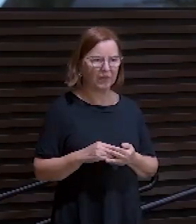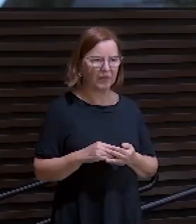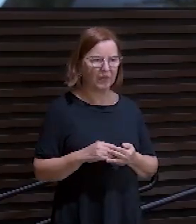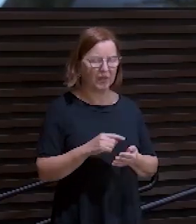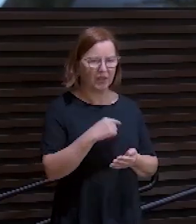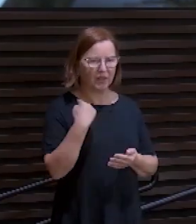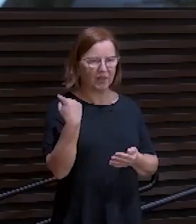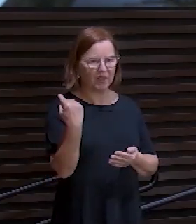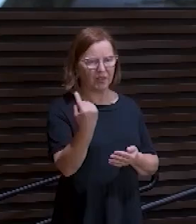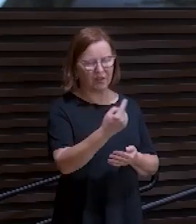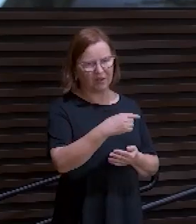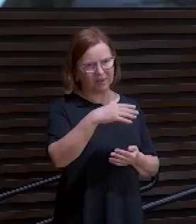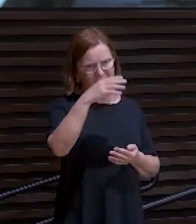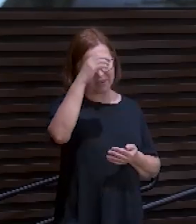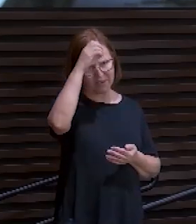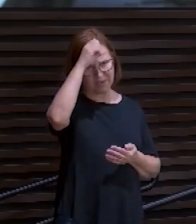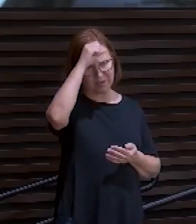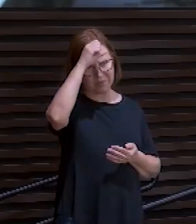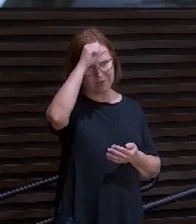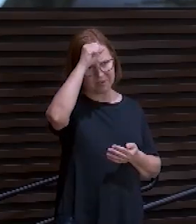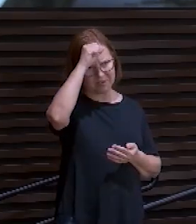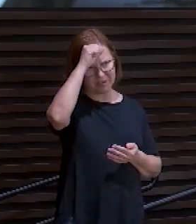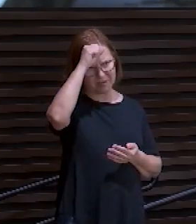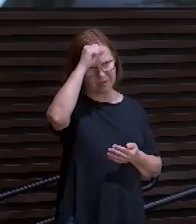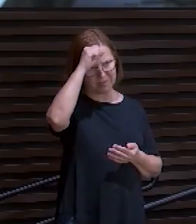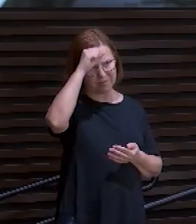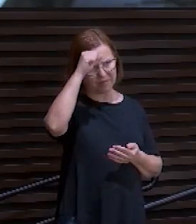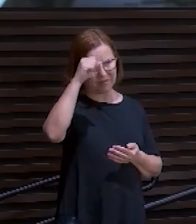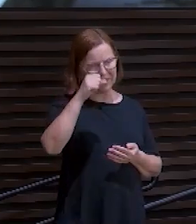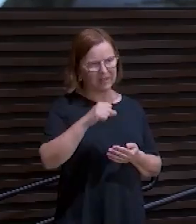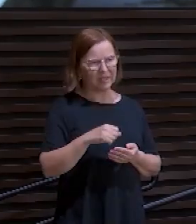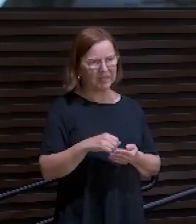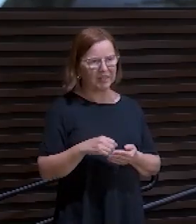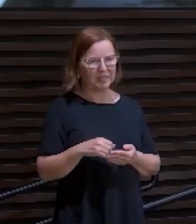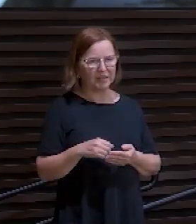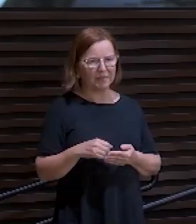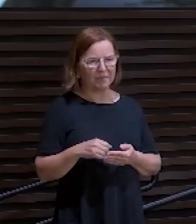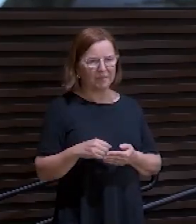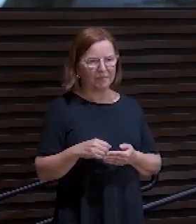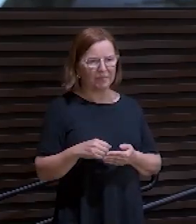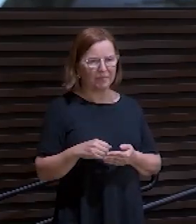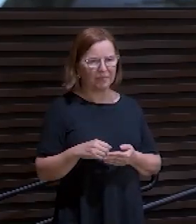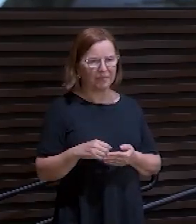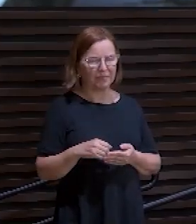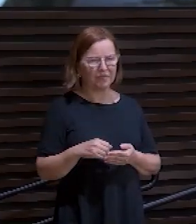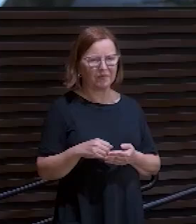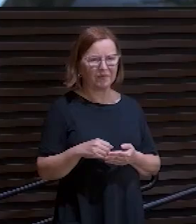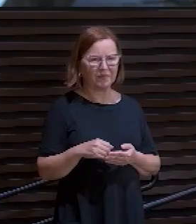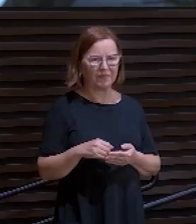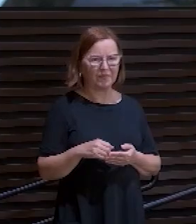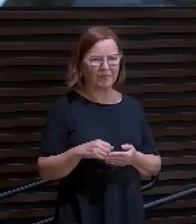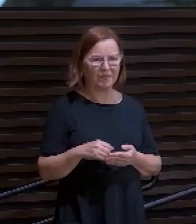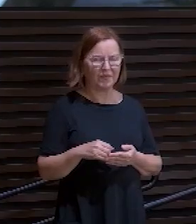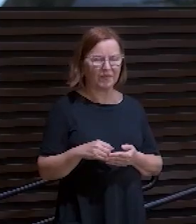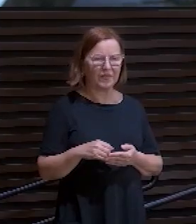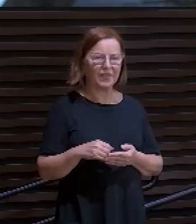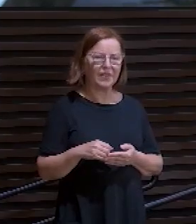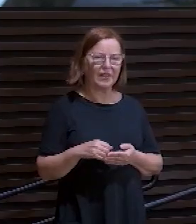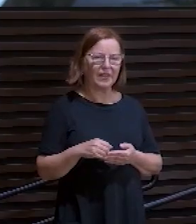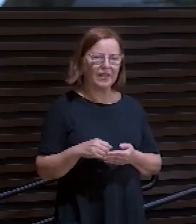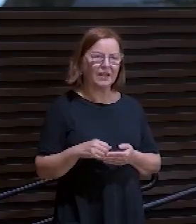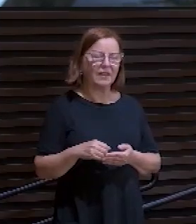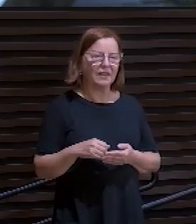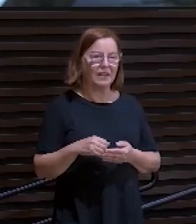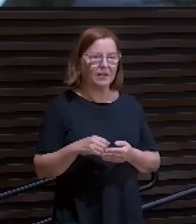de conservadorismo, que a propriedade privada ela cresce à medida que as famílias são fortes. Isto é verdadeiro, isto é